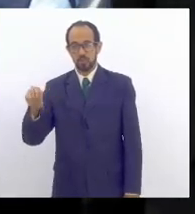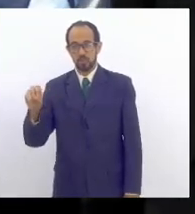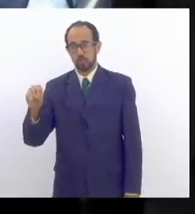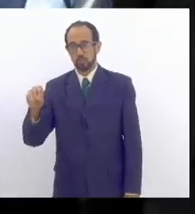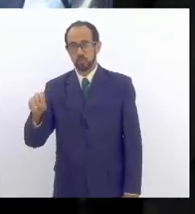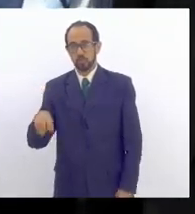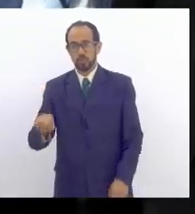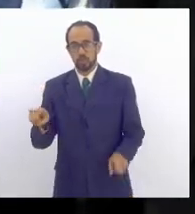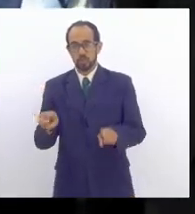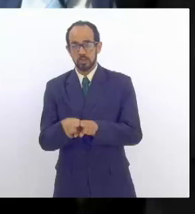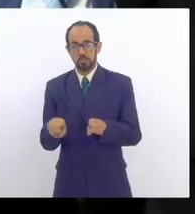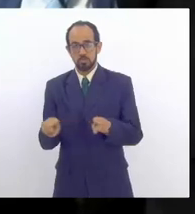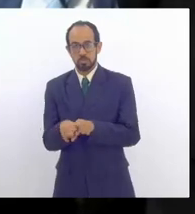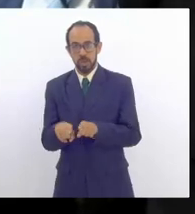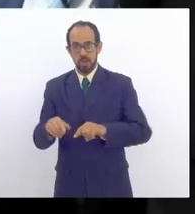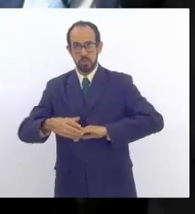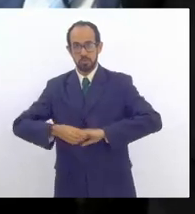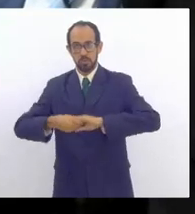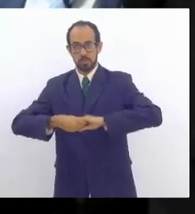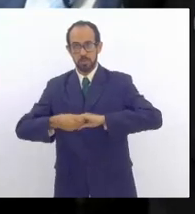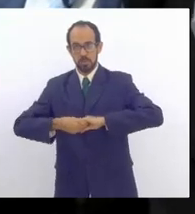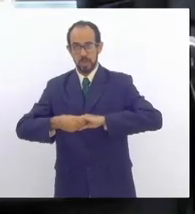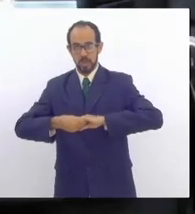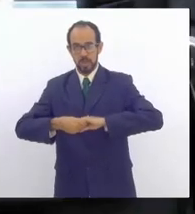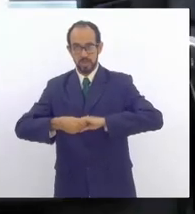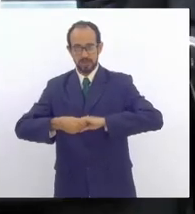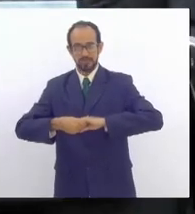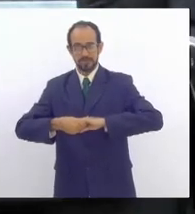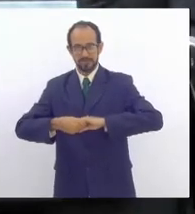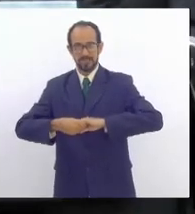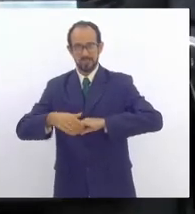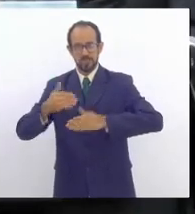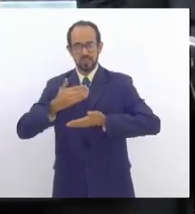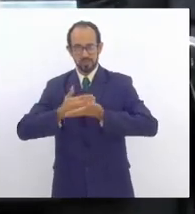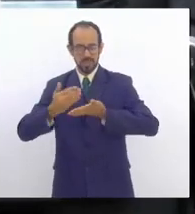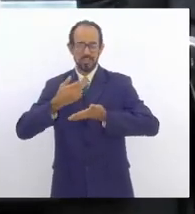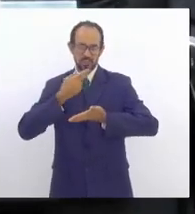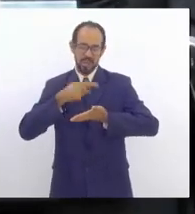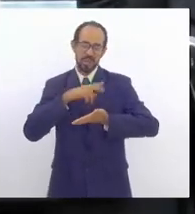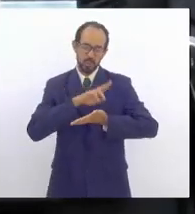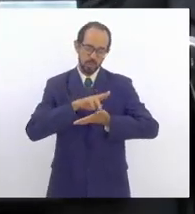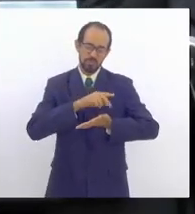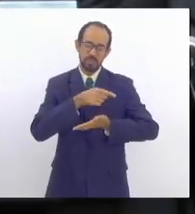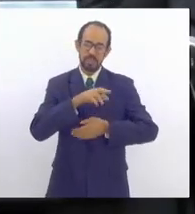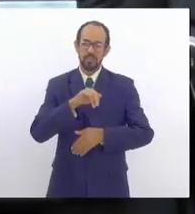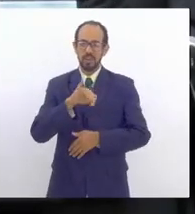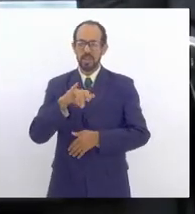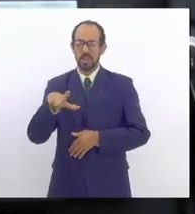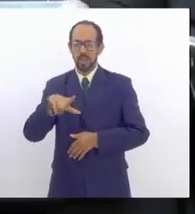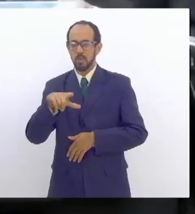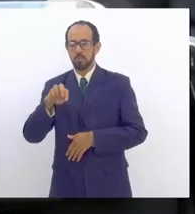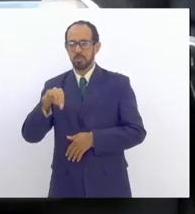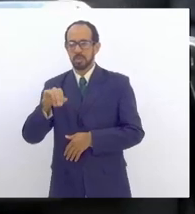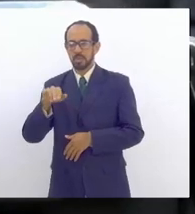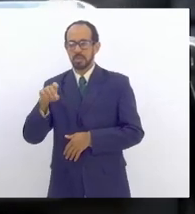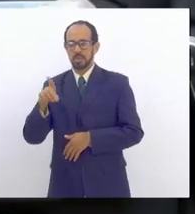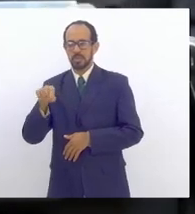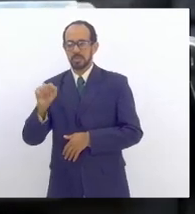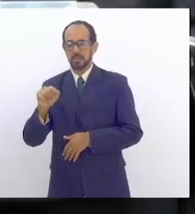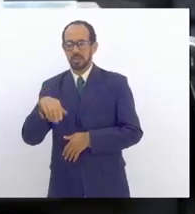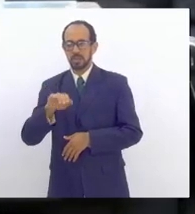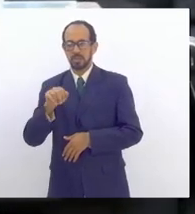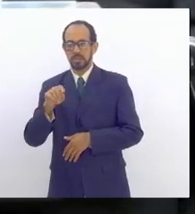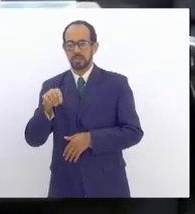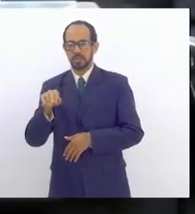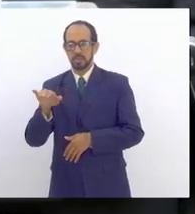Saudar, agora que são elas, a gente começa a citar, Rafael Miranda, saudar Adriana Baltazar, Lana